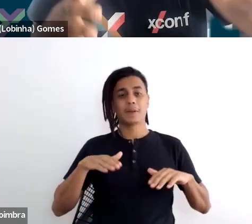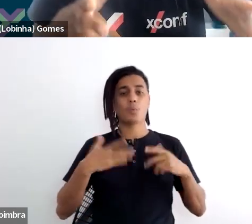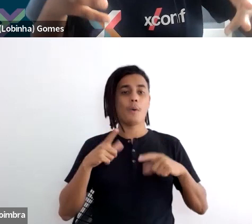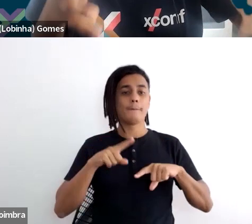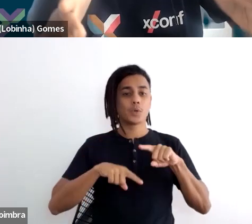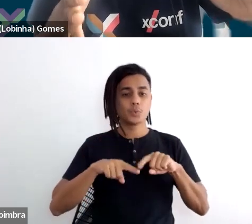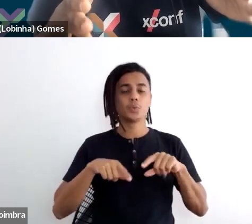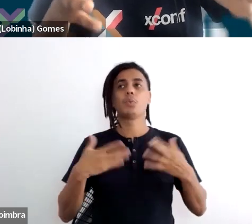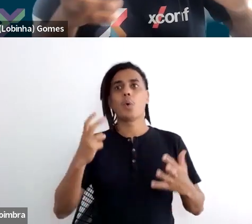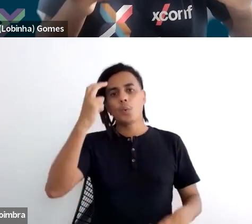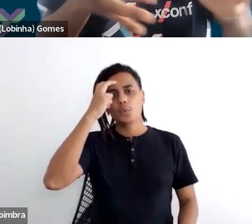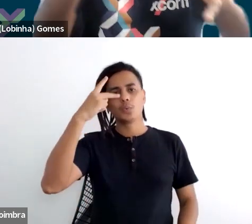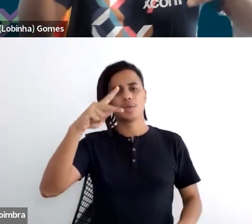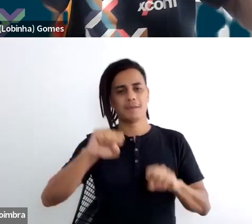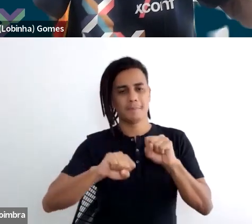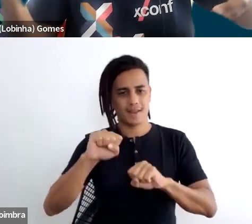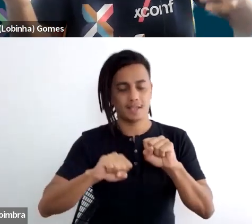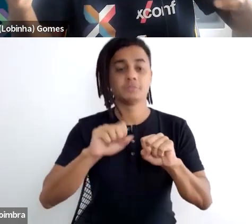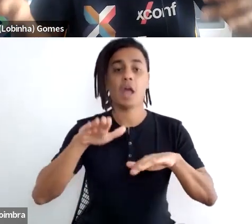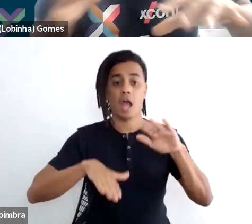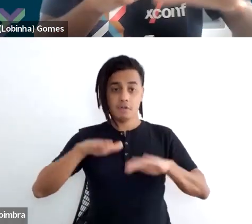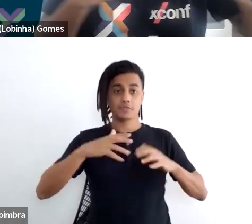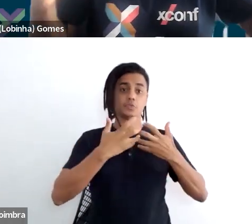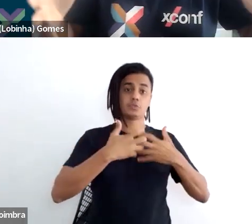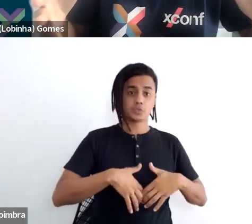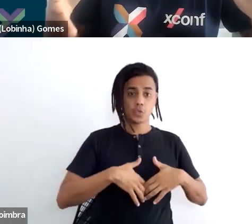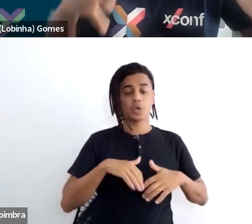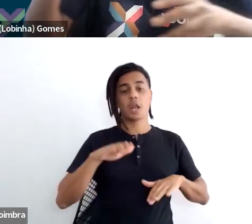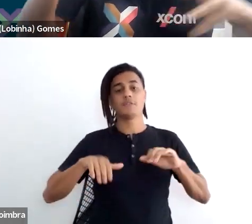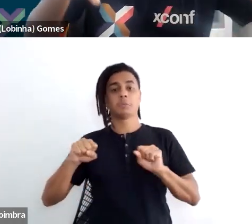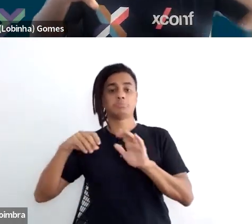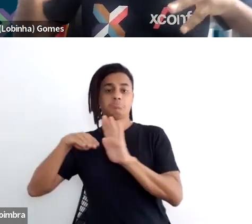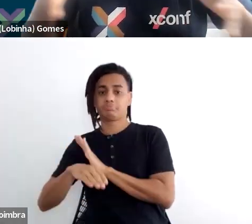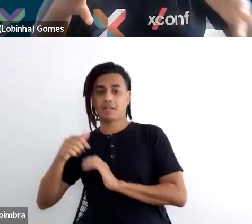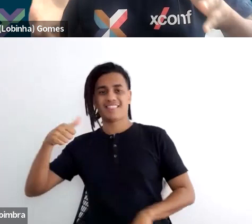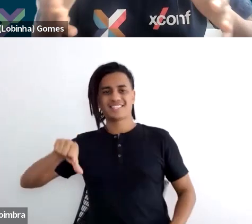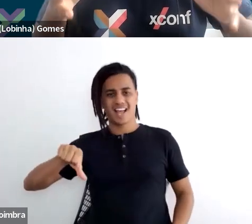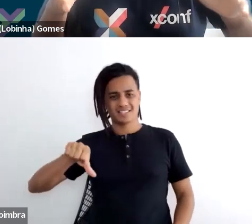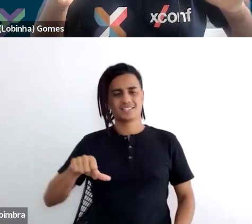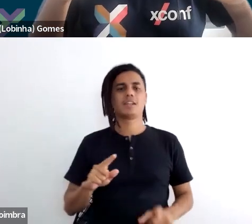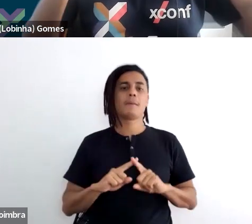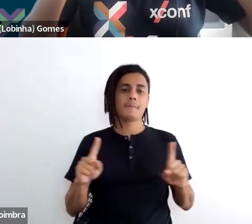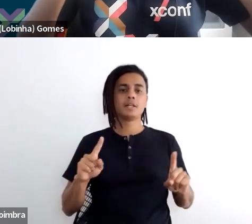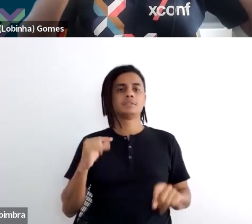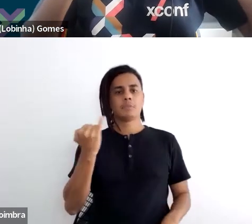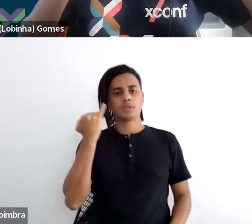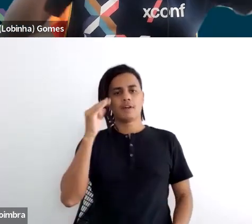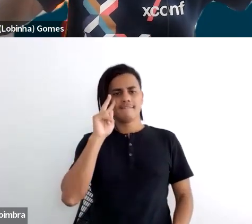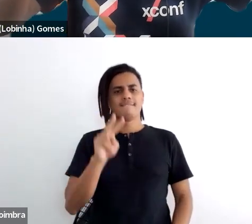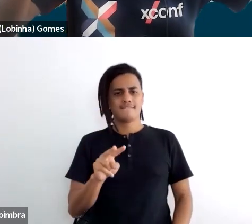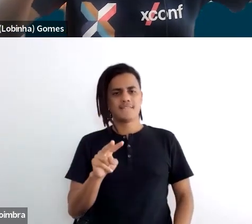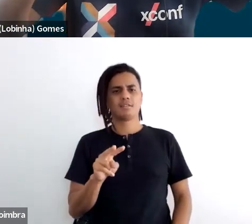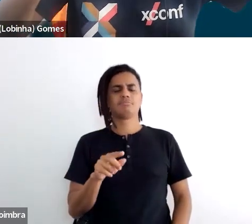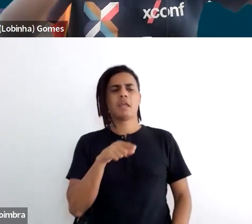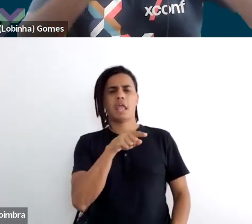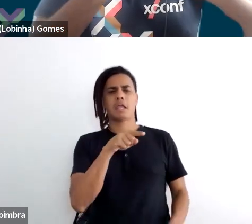cultura da sua empresa. Então, às vezes funciona, às vezes pode ser um desastre mesmo. Então, é legal a gente ver de tipo, tá, o que é desse